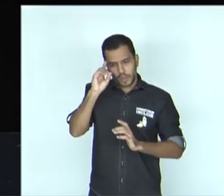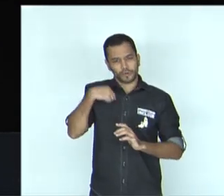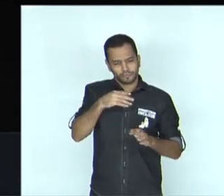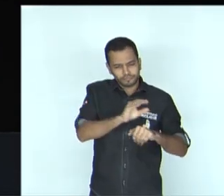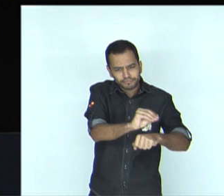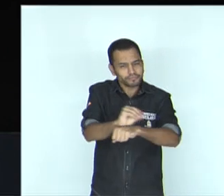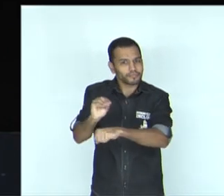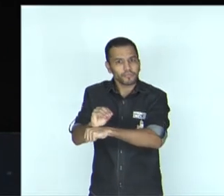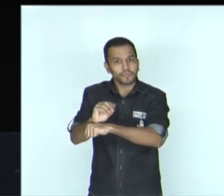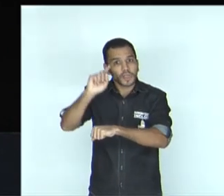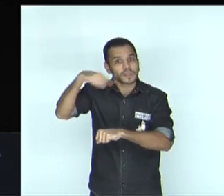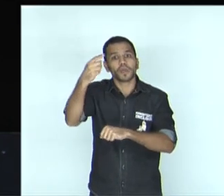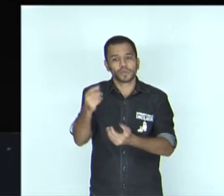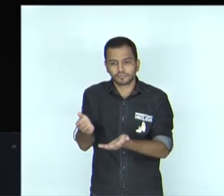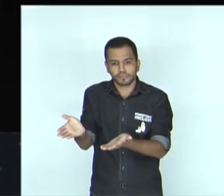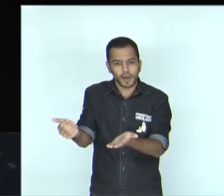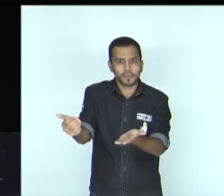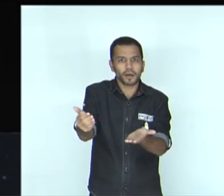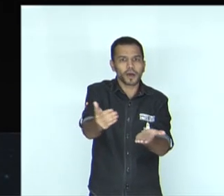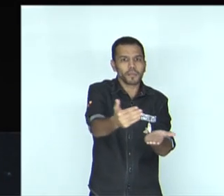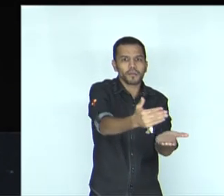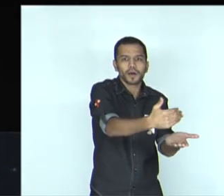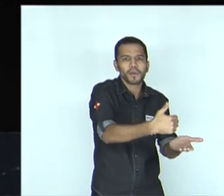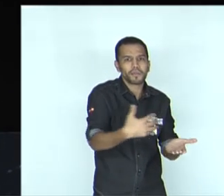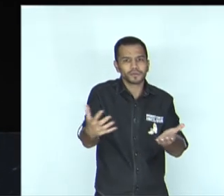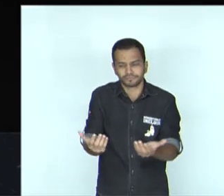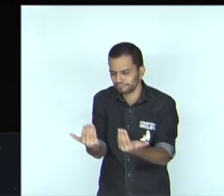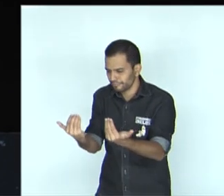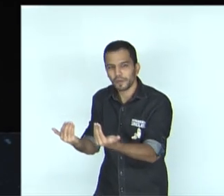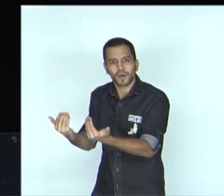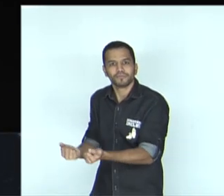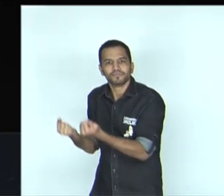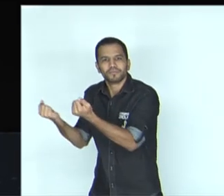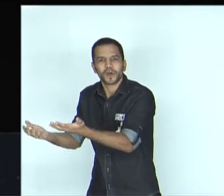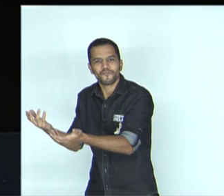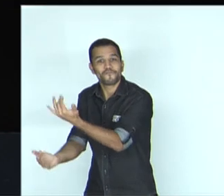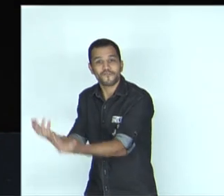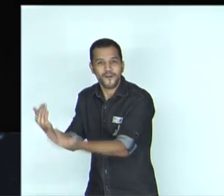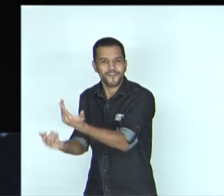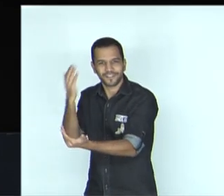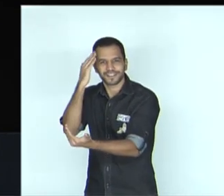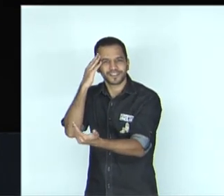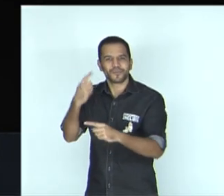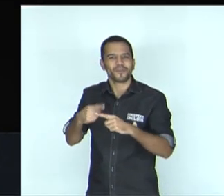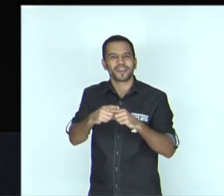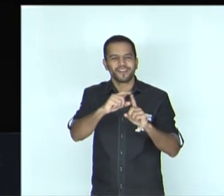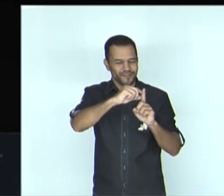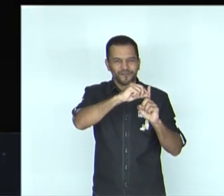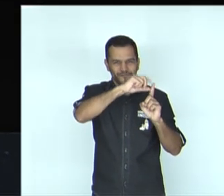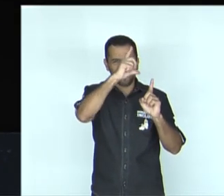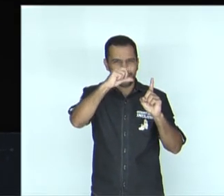ele vira material para acender a fogueira, porque as flores secas eram jogadas nas fogueiras. E aqueciam